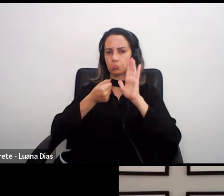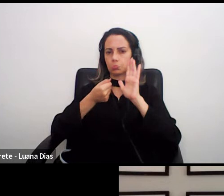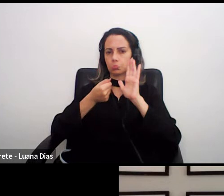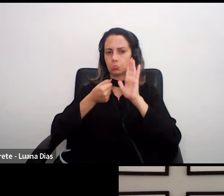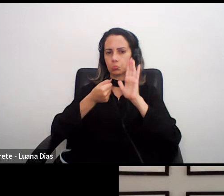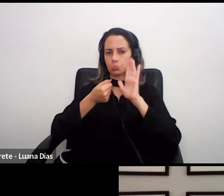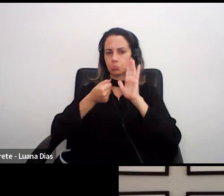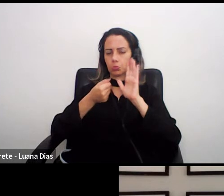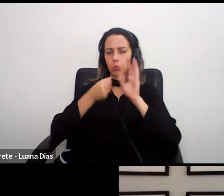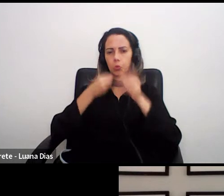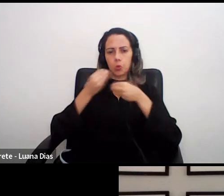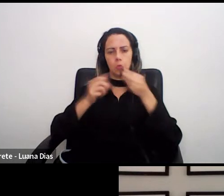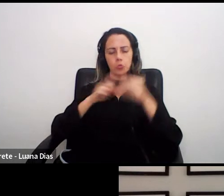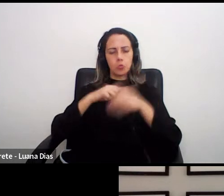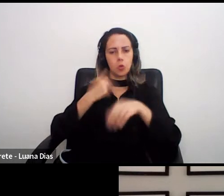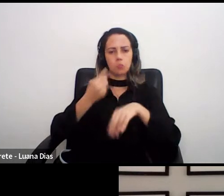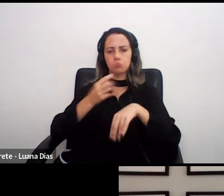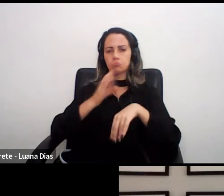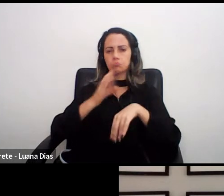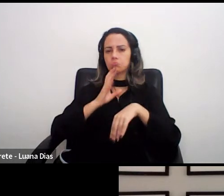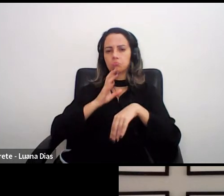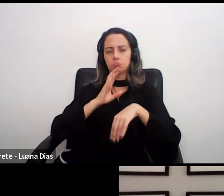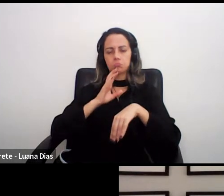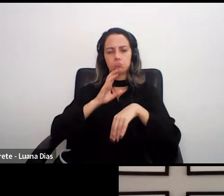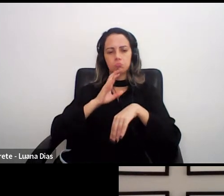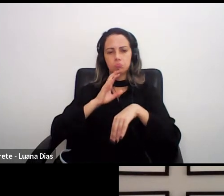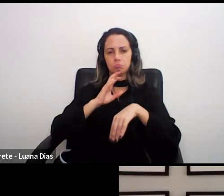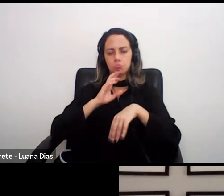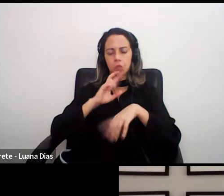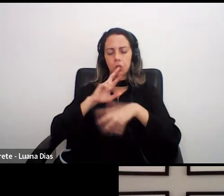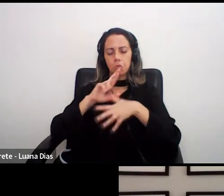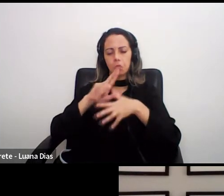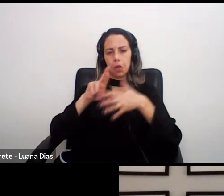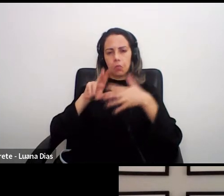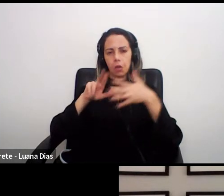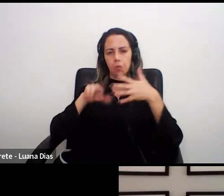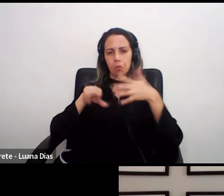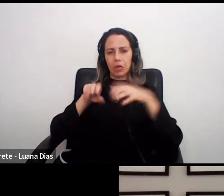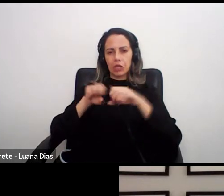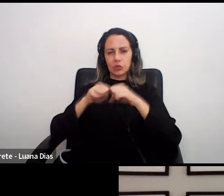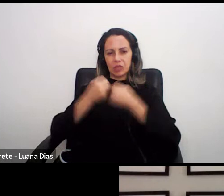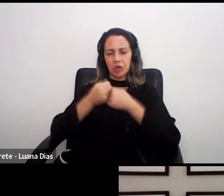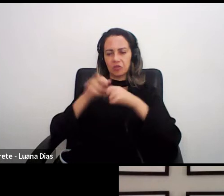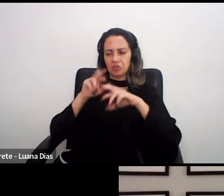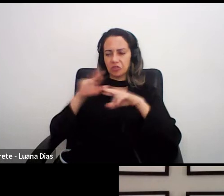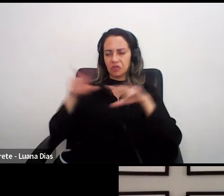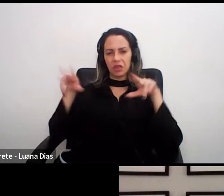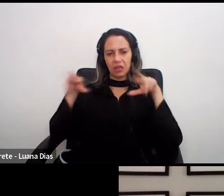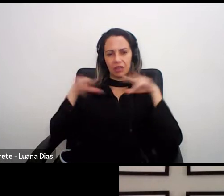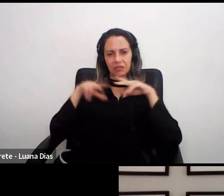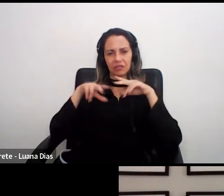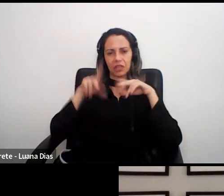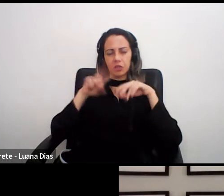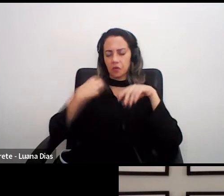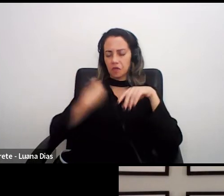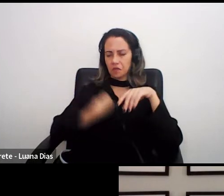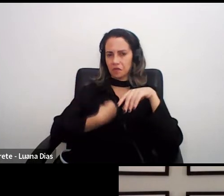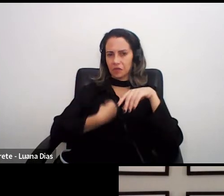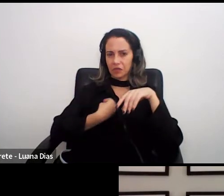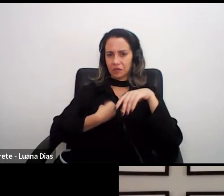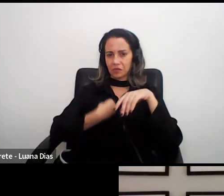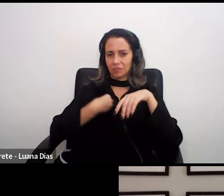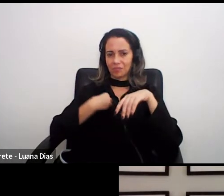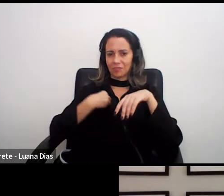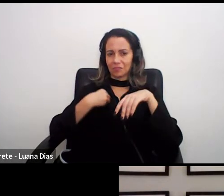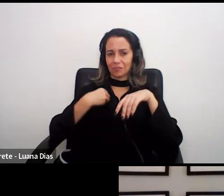gente desconhece hoje as diferenças sociais, né, Gaúcho? A gente vive passa